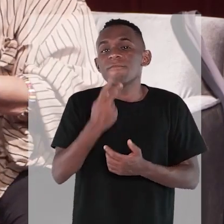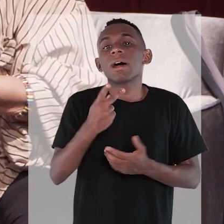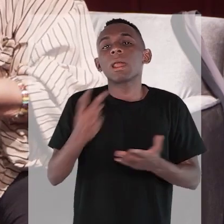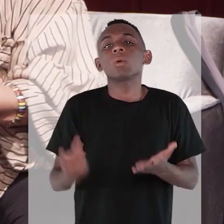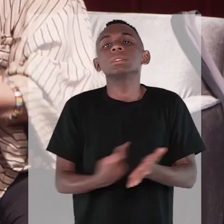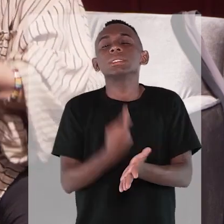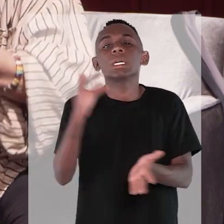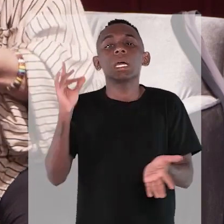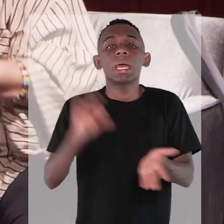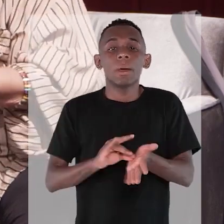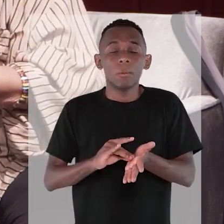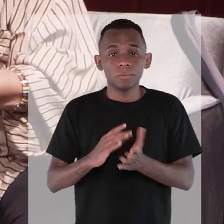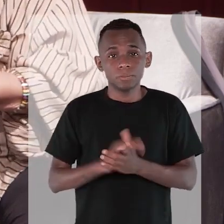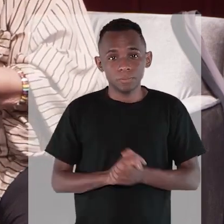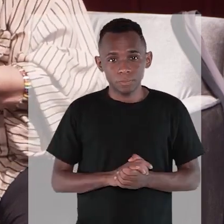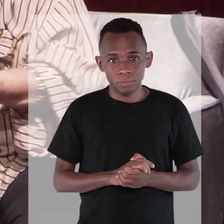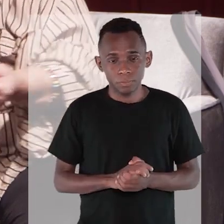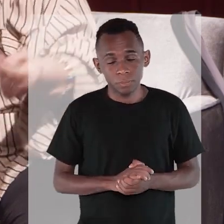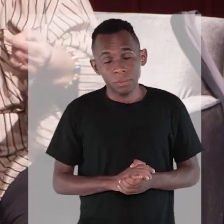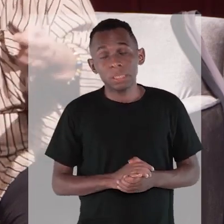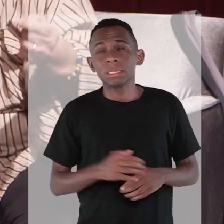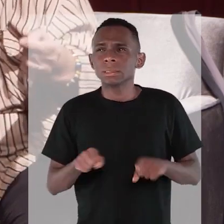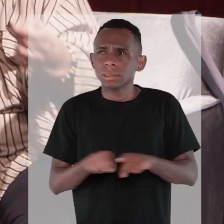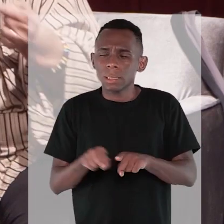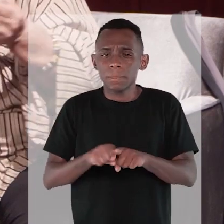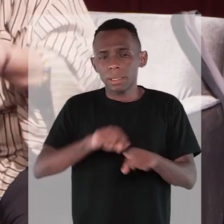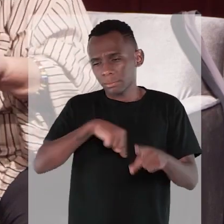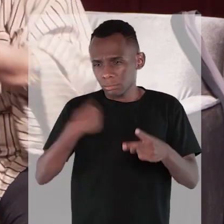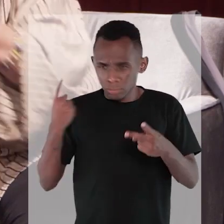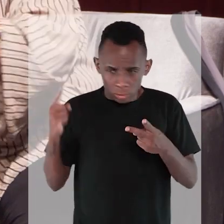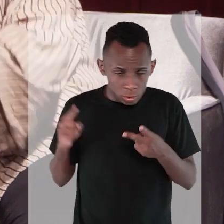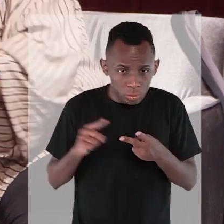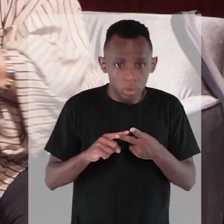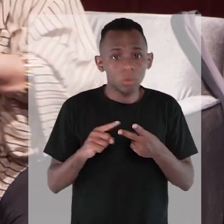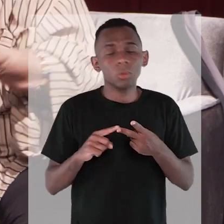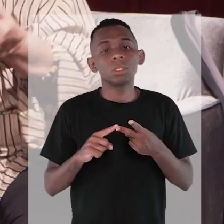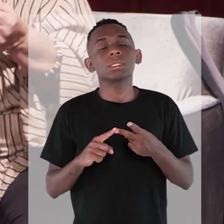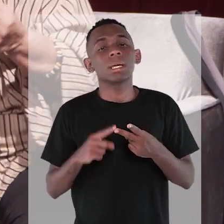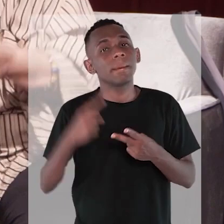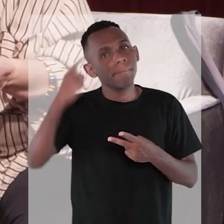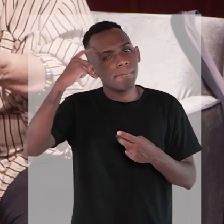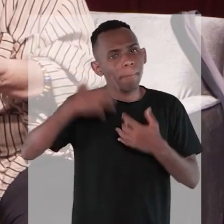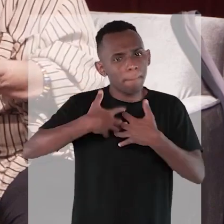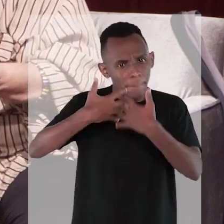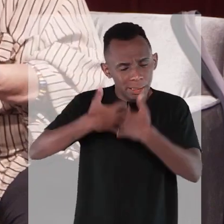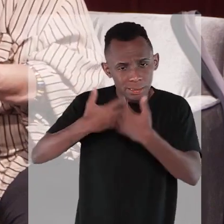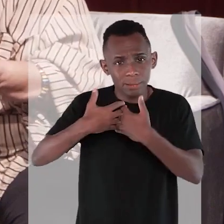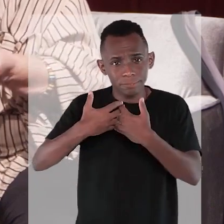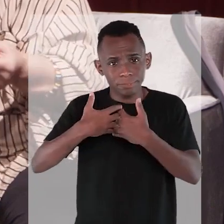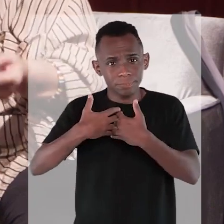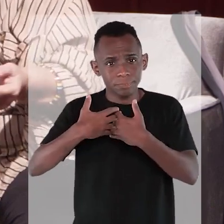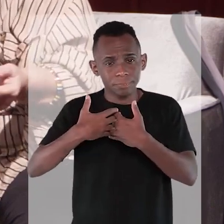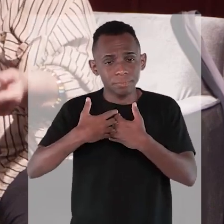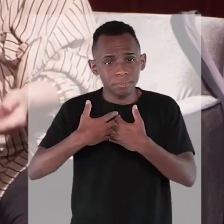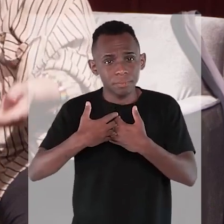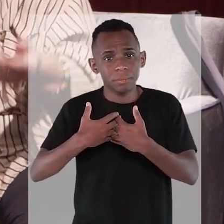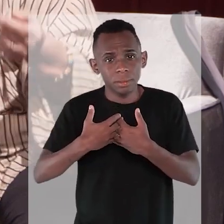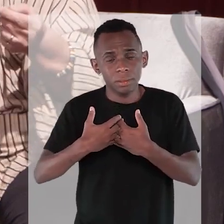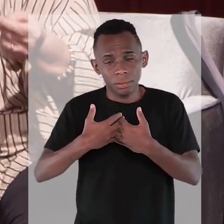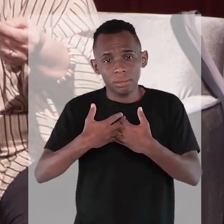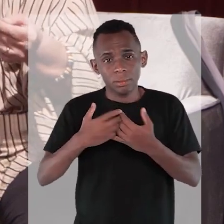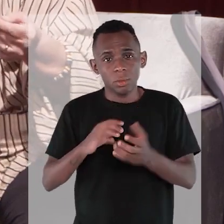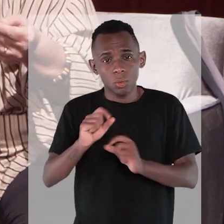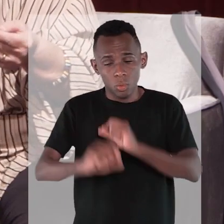E a segunda coisa era pensar que nós estávamos vivendo. Eu acho que a história só é previsível mesmo depois que ela